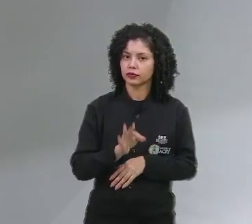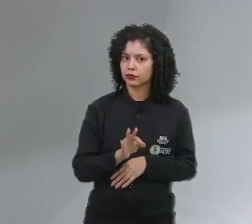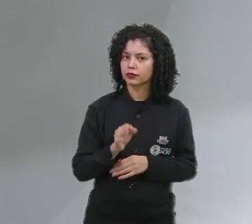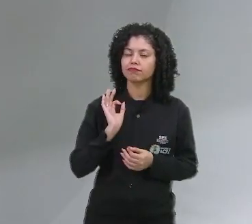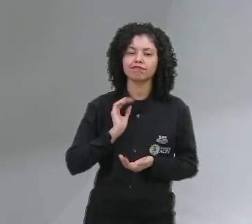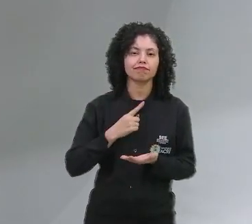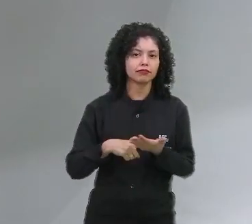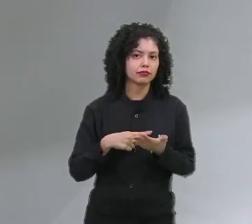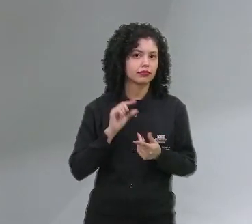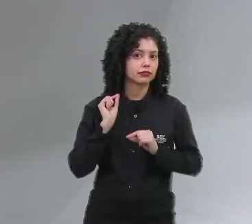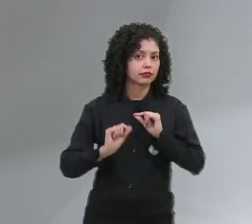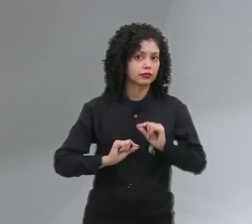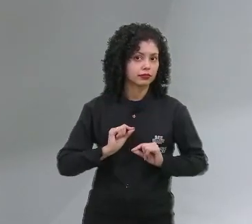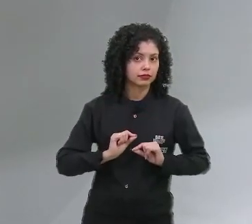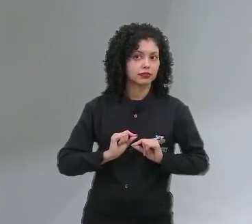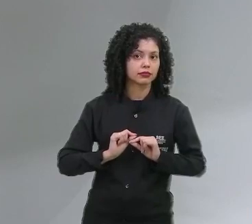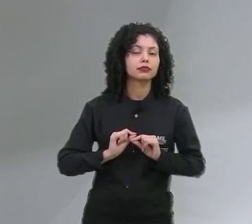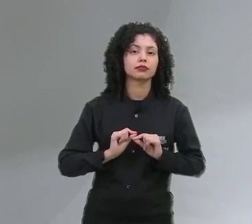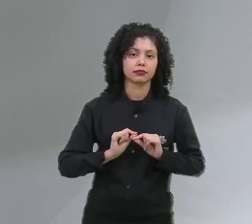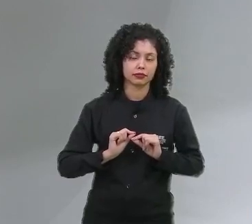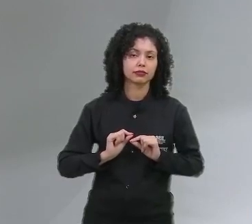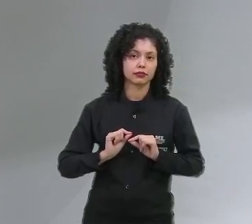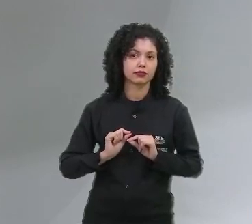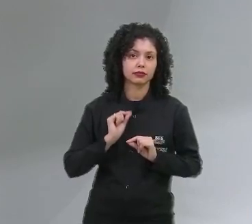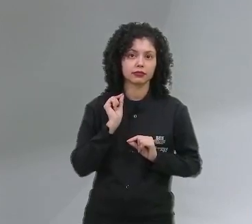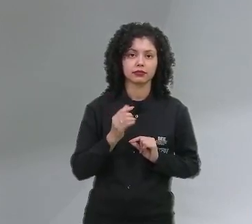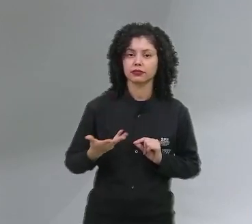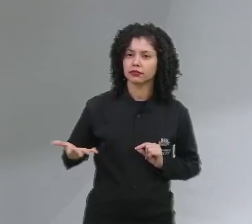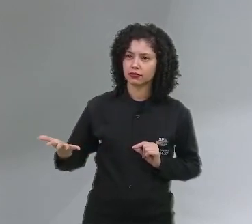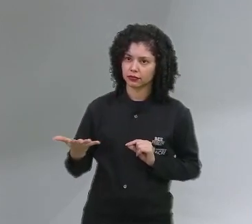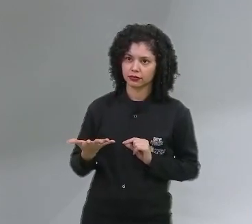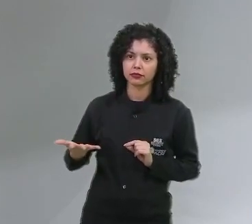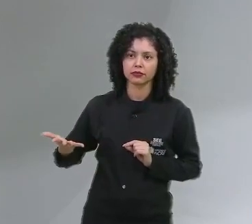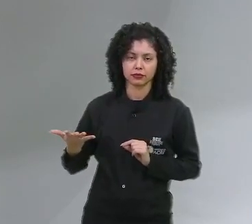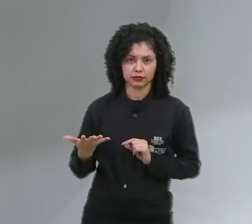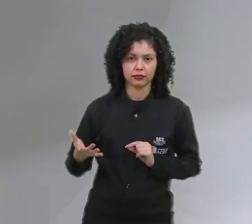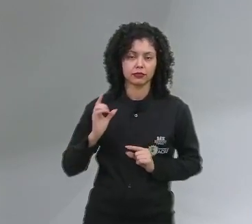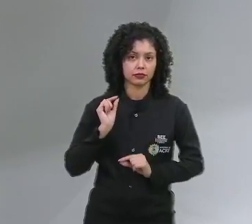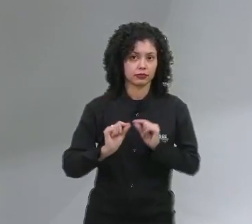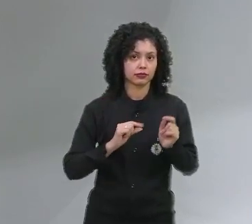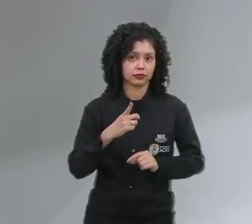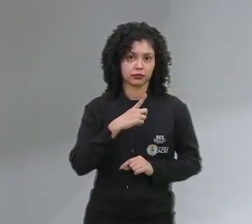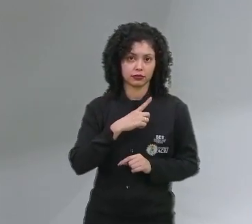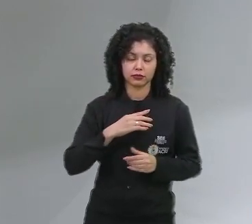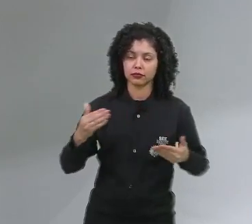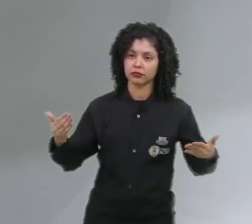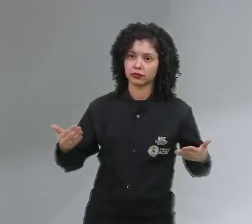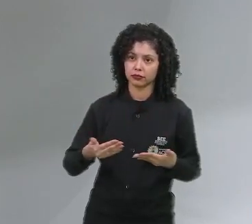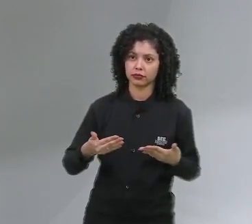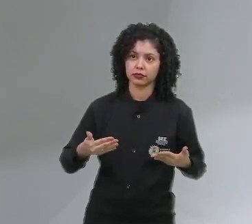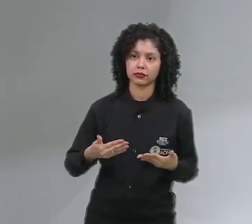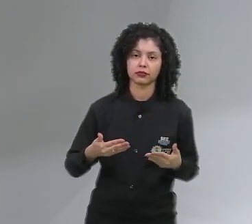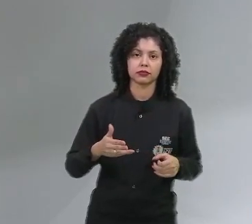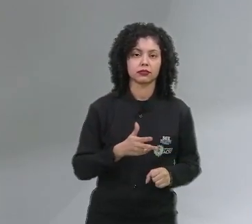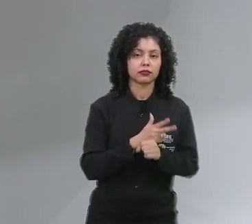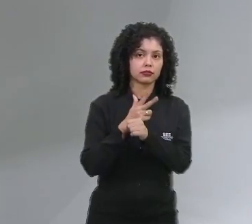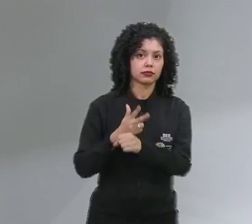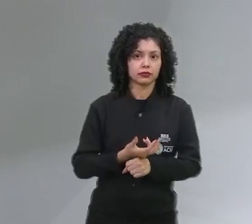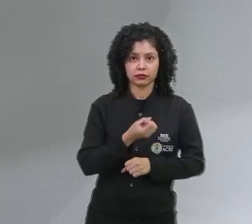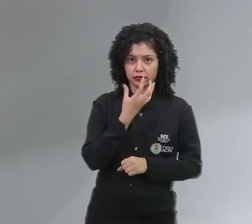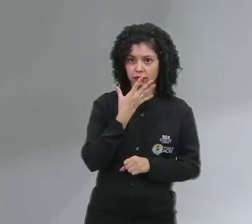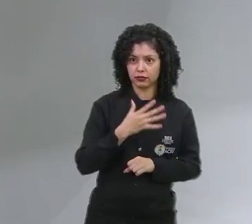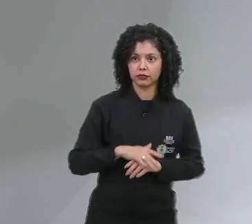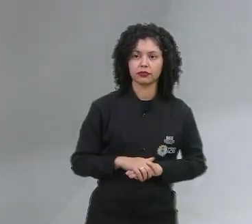gente considera que isso aí foi aí uma base para o que a gente tem hoje da câmera